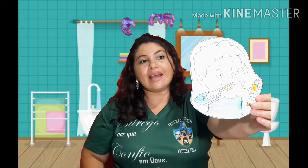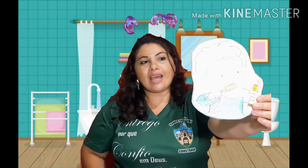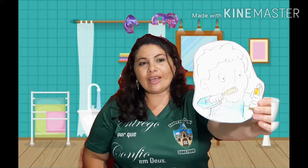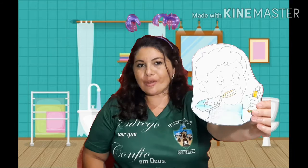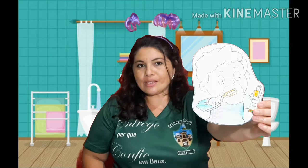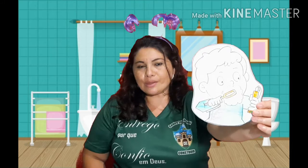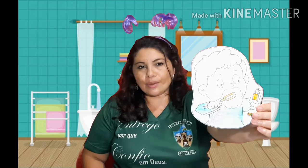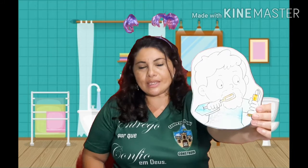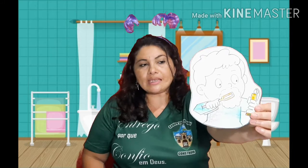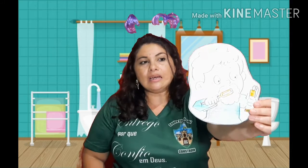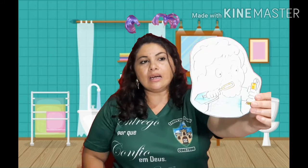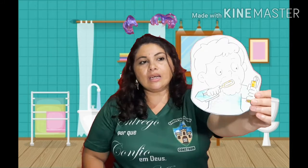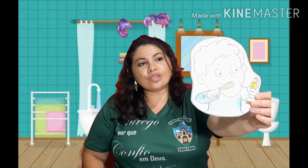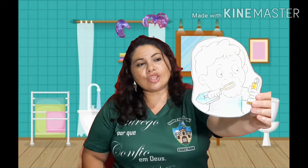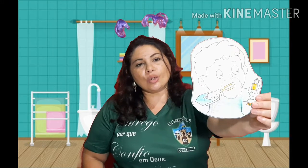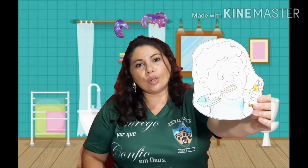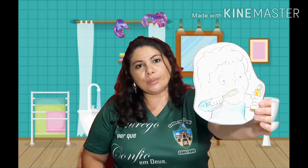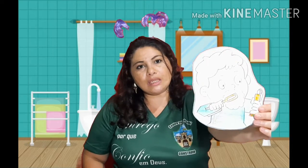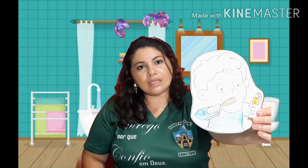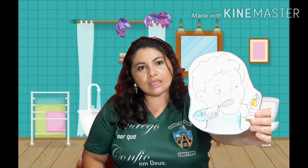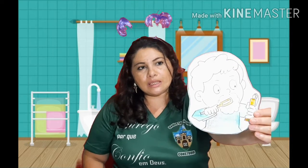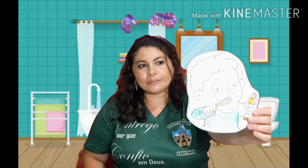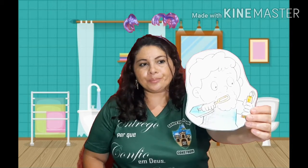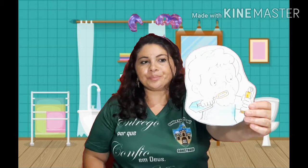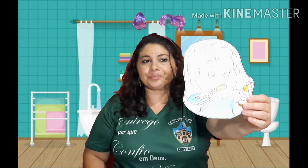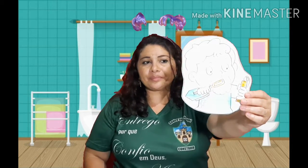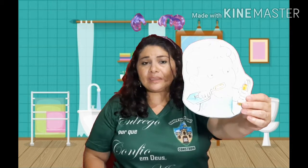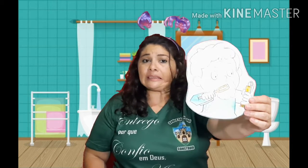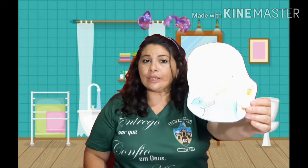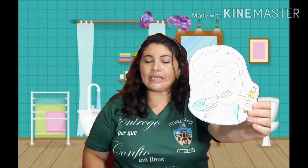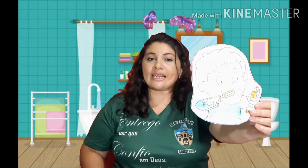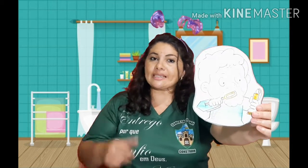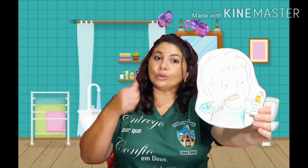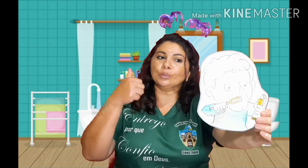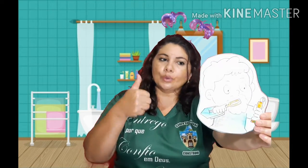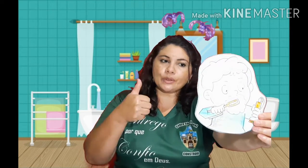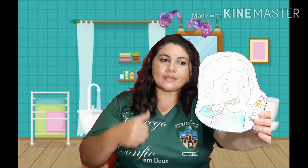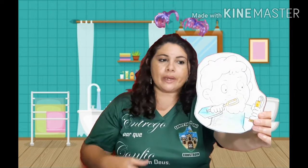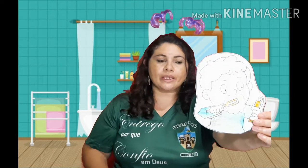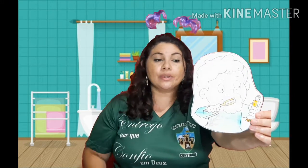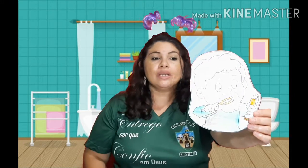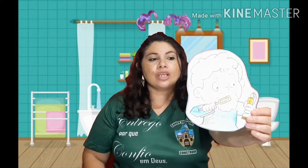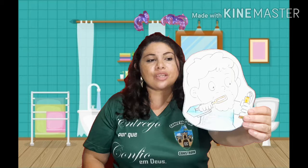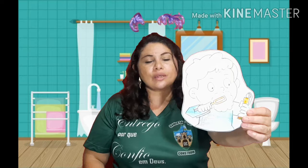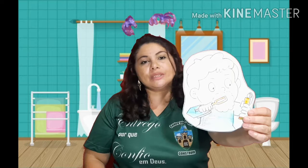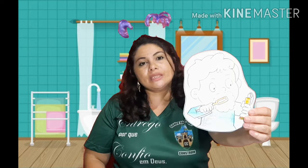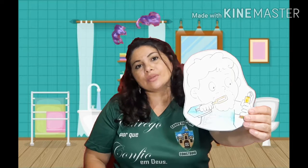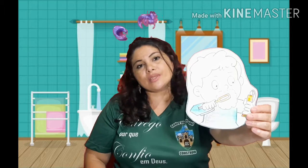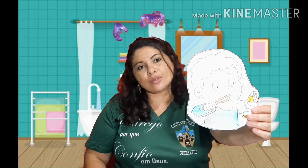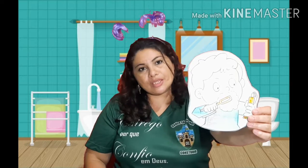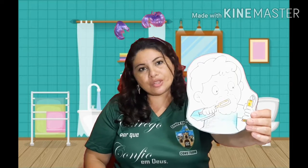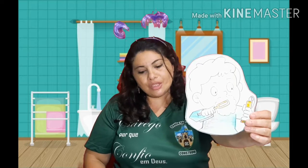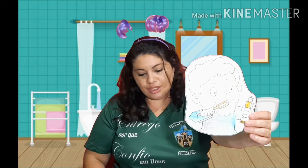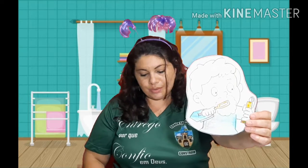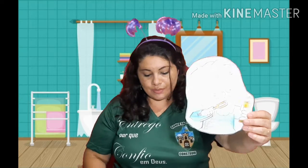das refeições. Antes de dormir. Então, ele está sendo muito esperto e está cuidando